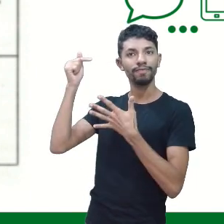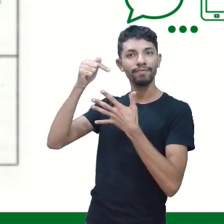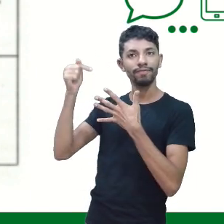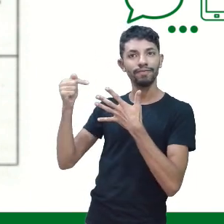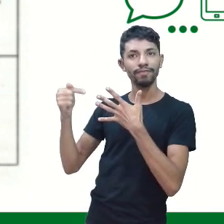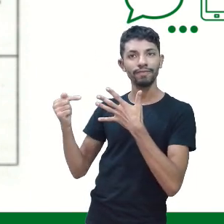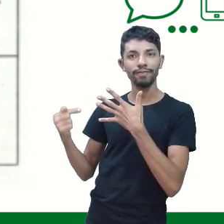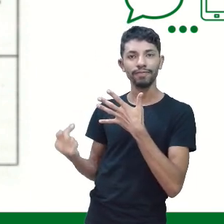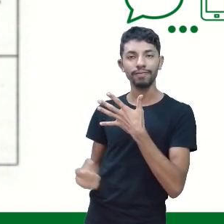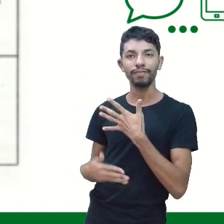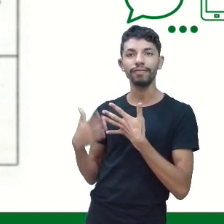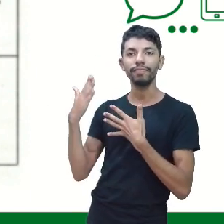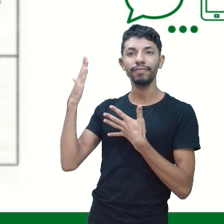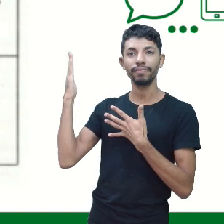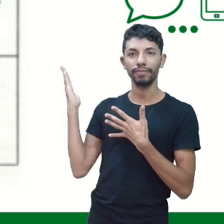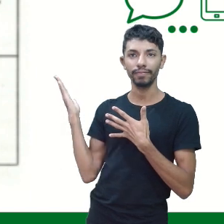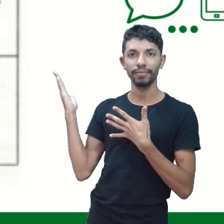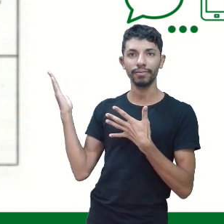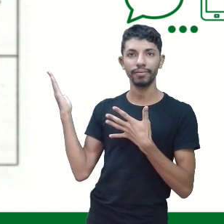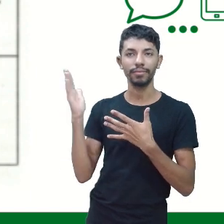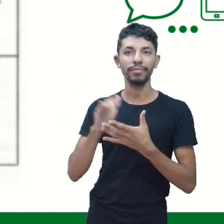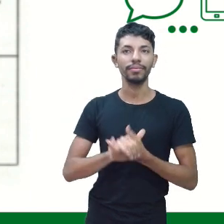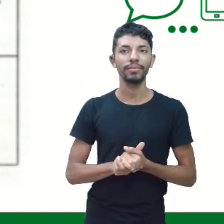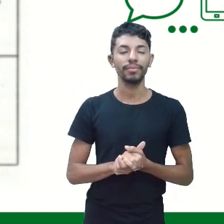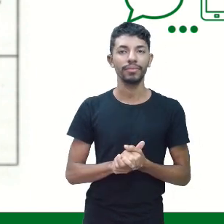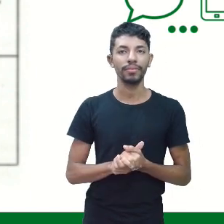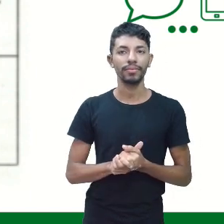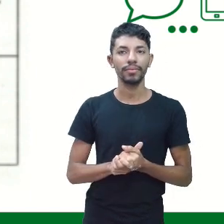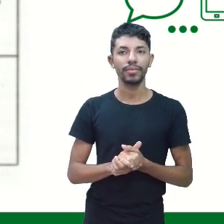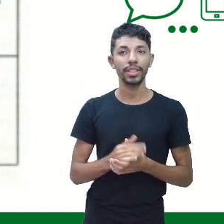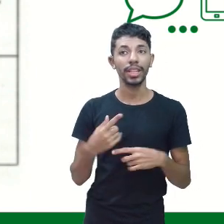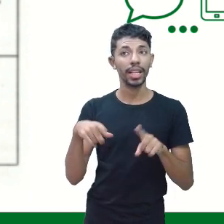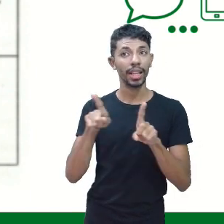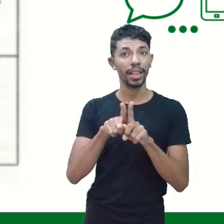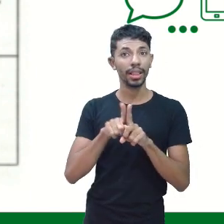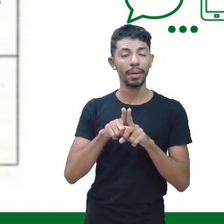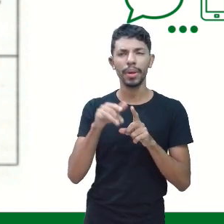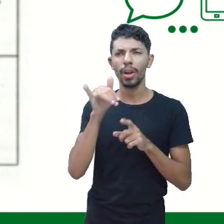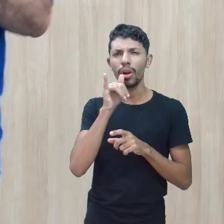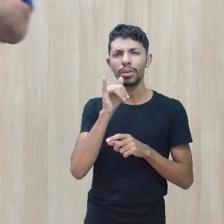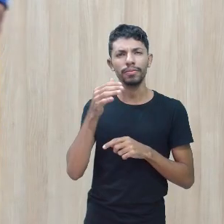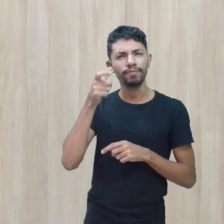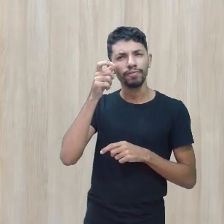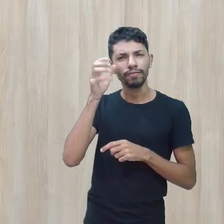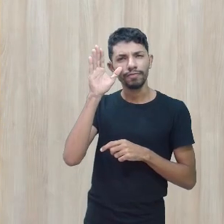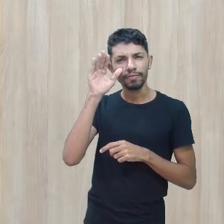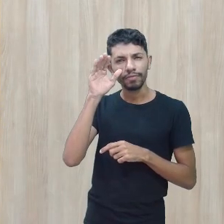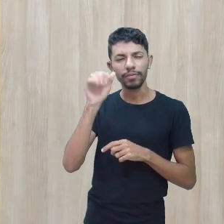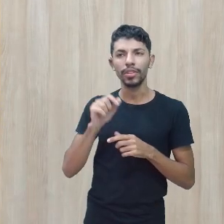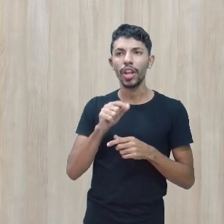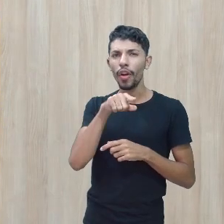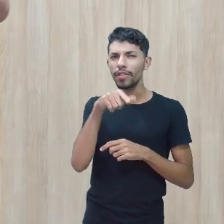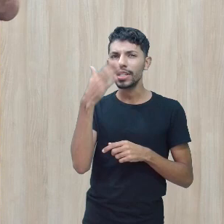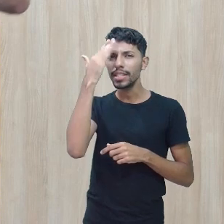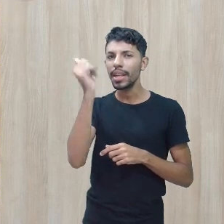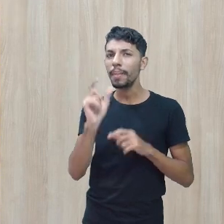o sardo, catalão, o galego e o romeno. E a título de curiosidade, você sabia que dentro desses idiomas